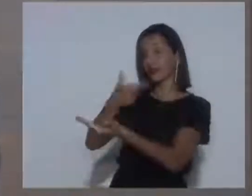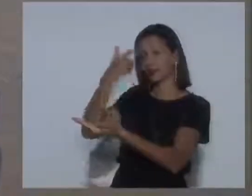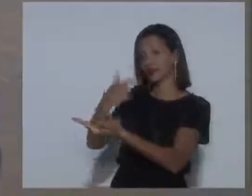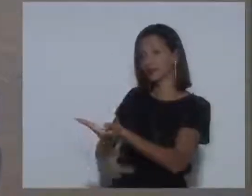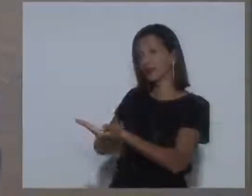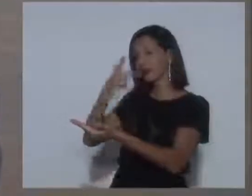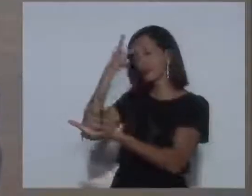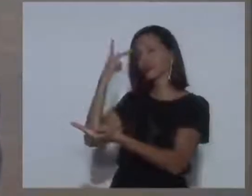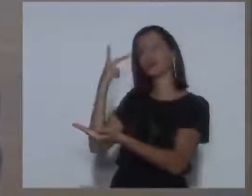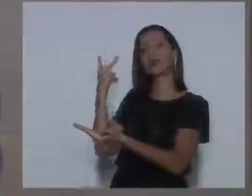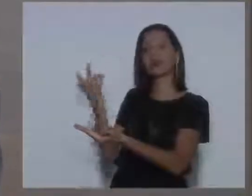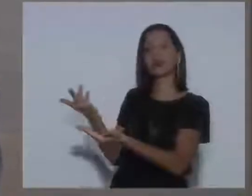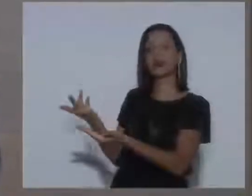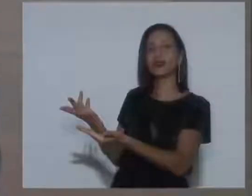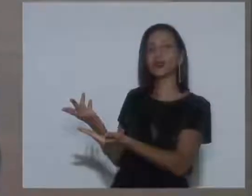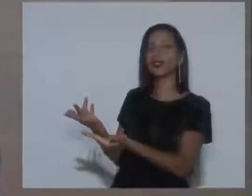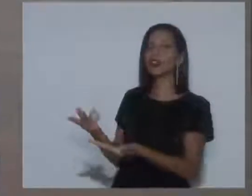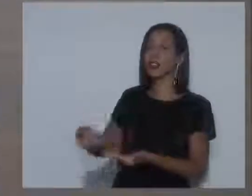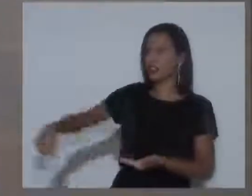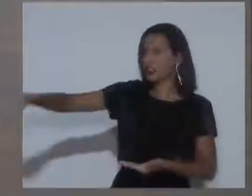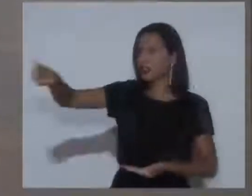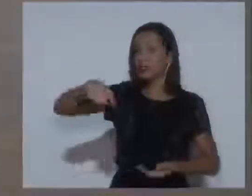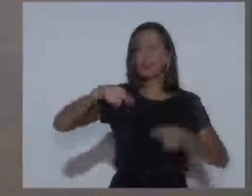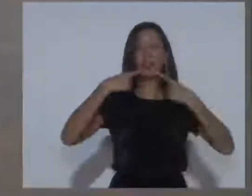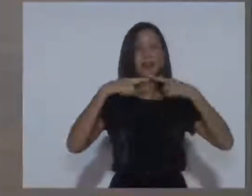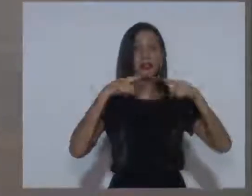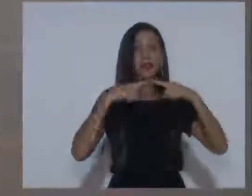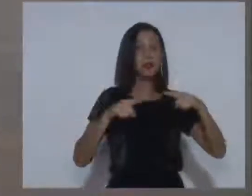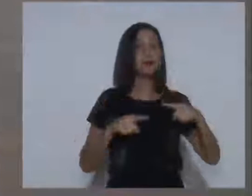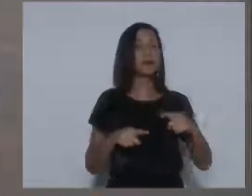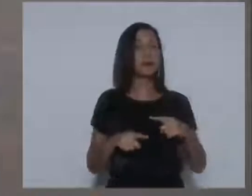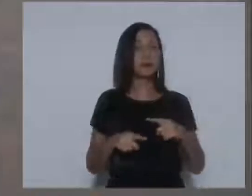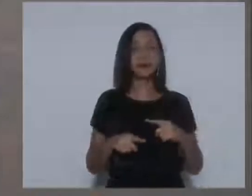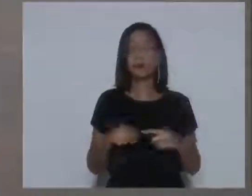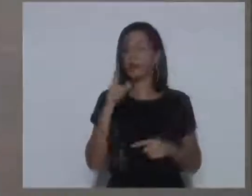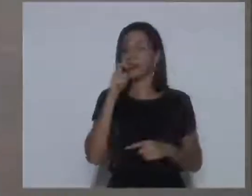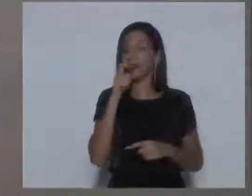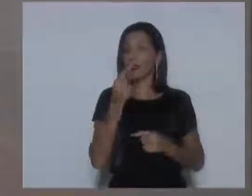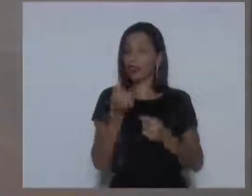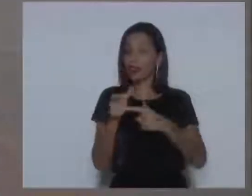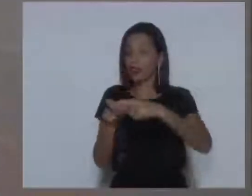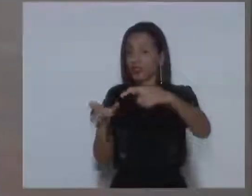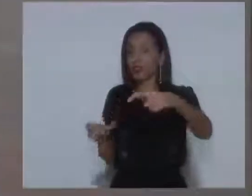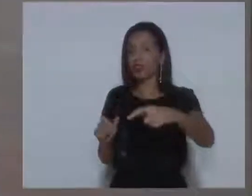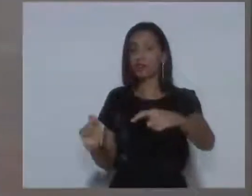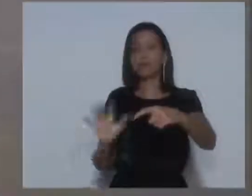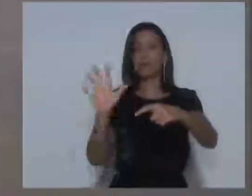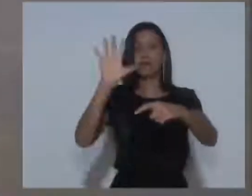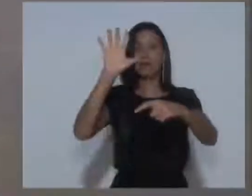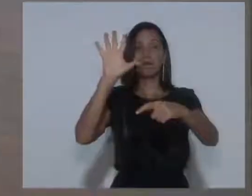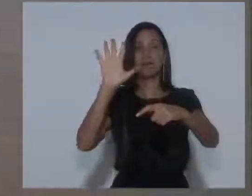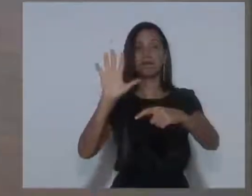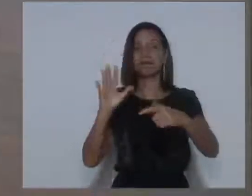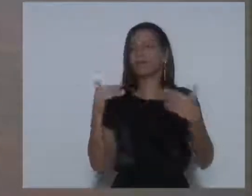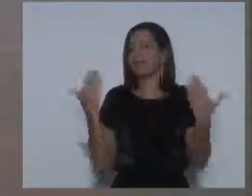estão reclamando sistematicamente. As contas de água aumentaram muito. É intolerável a